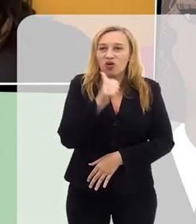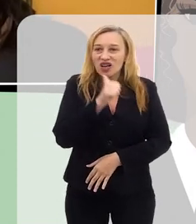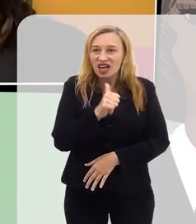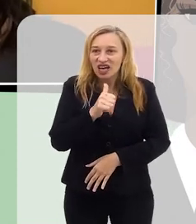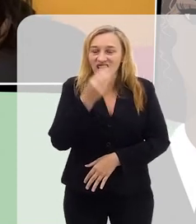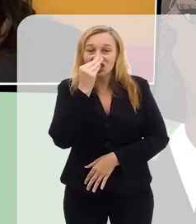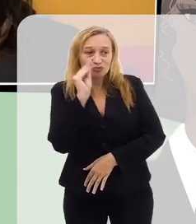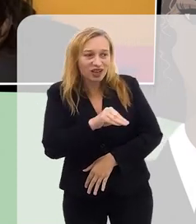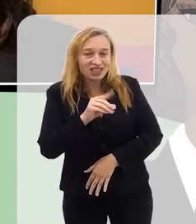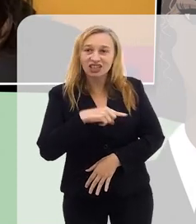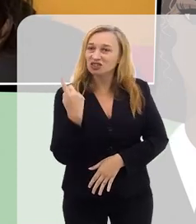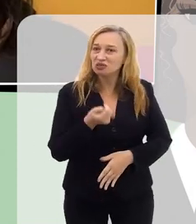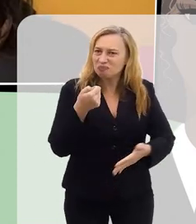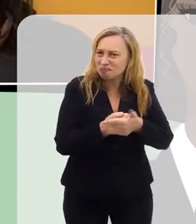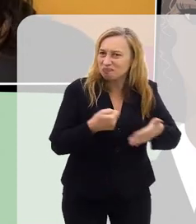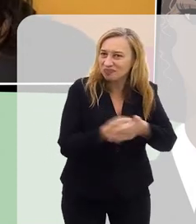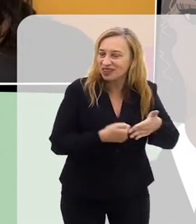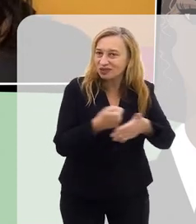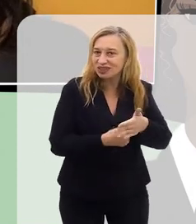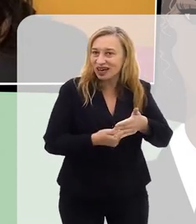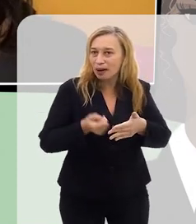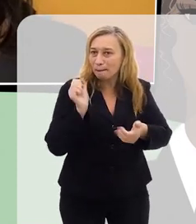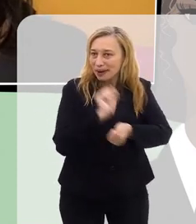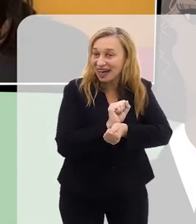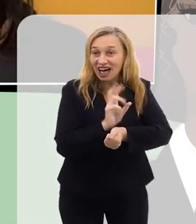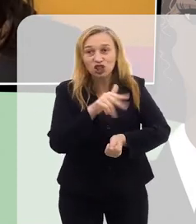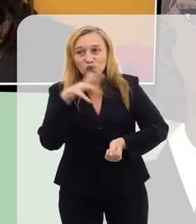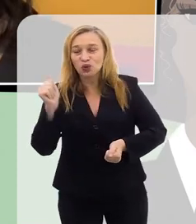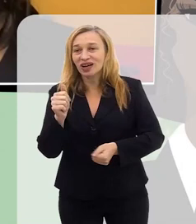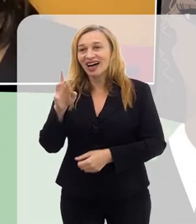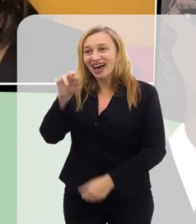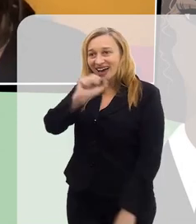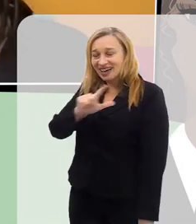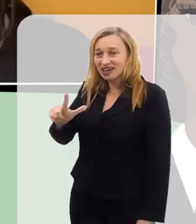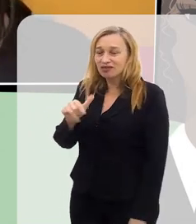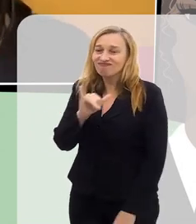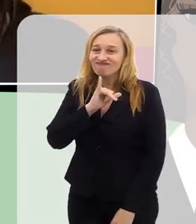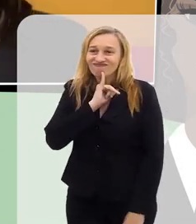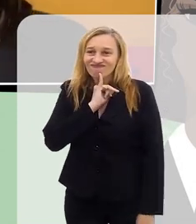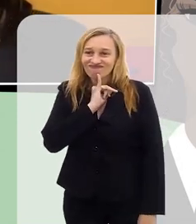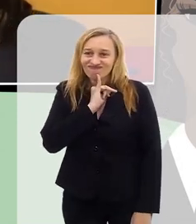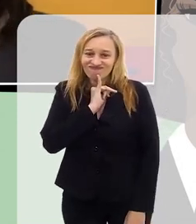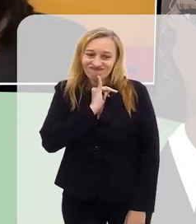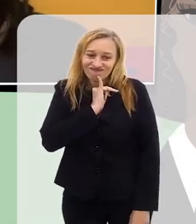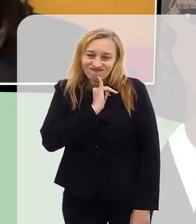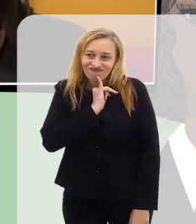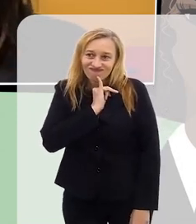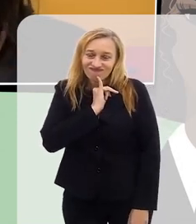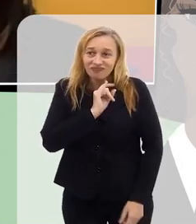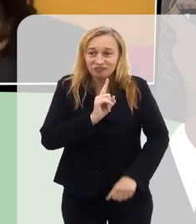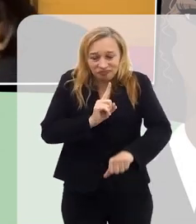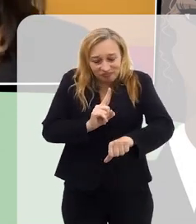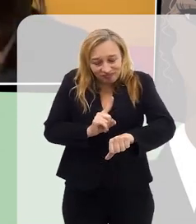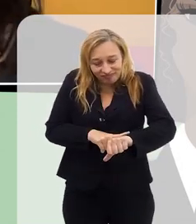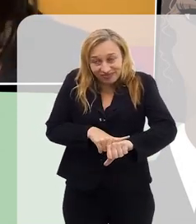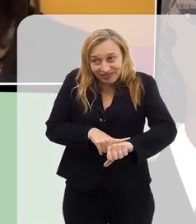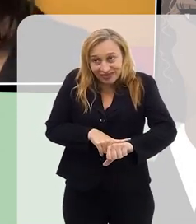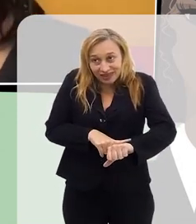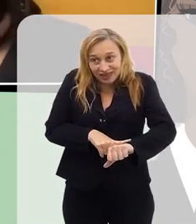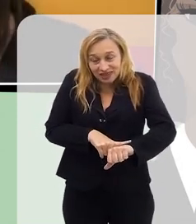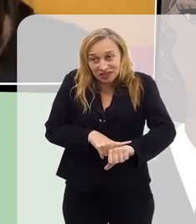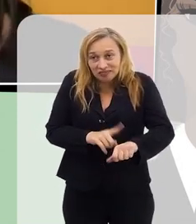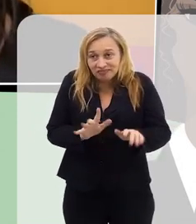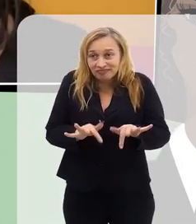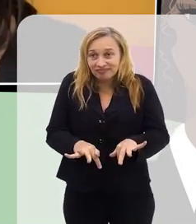sendo desrespeitada, a gente não vai parar de lutar. Raquel, infelizmente, nosso tempo